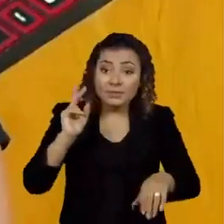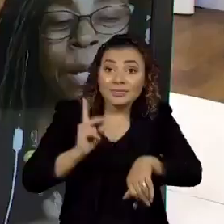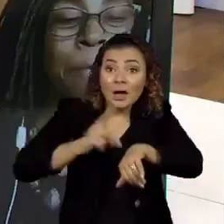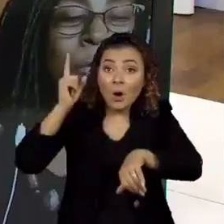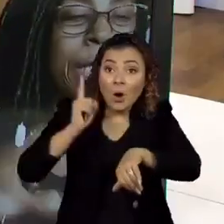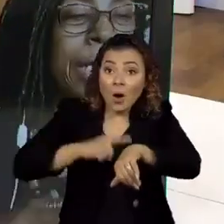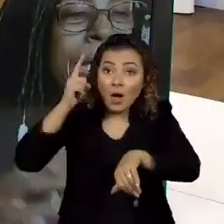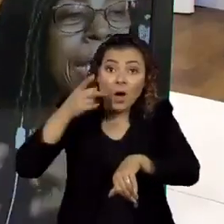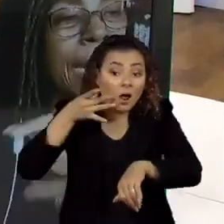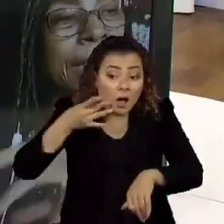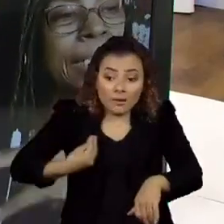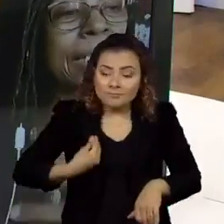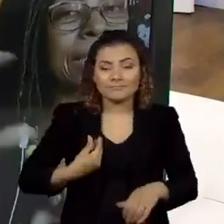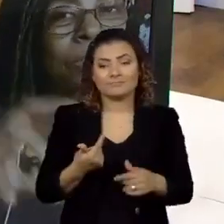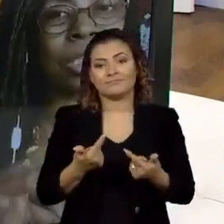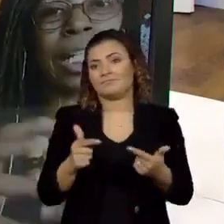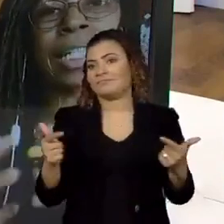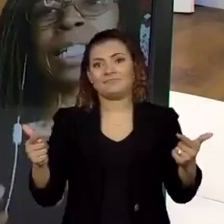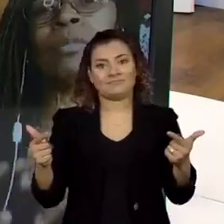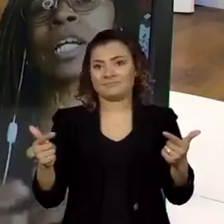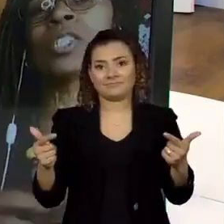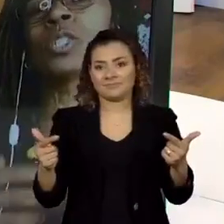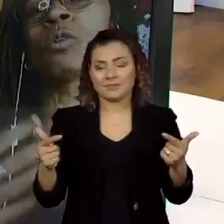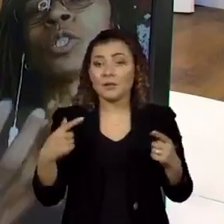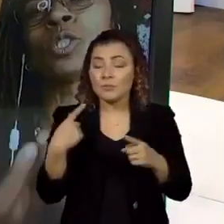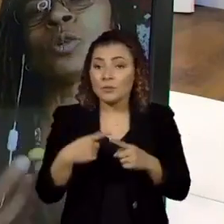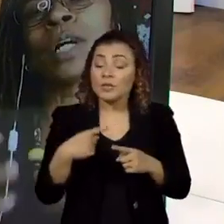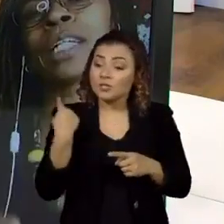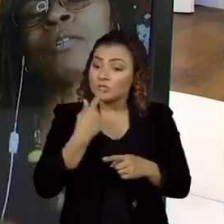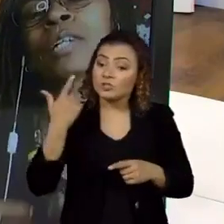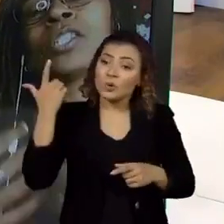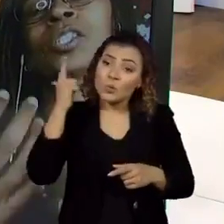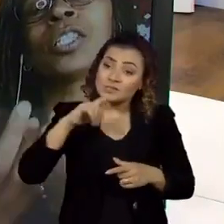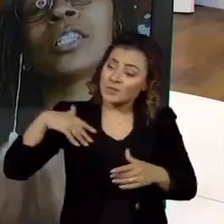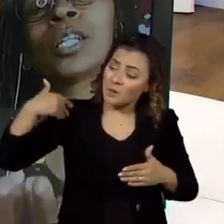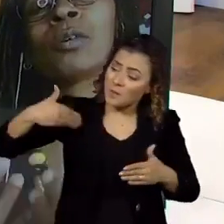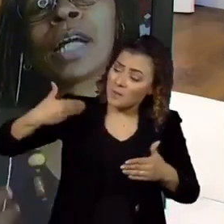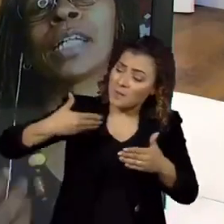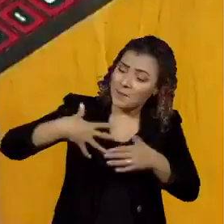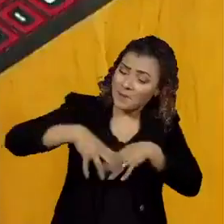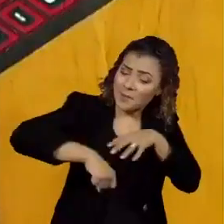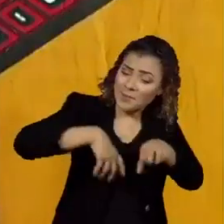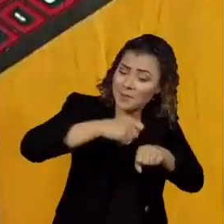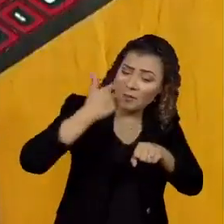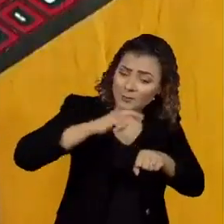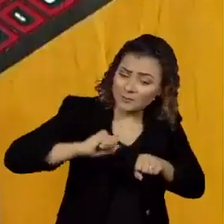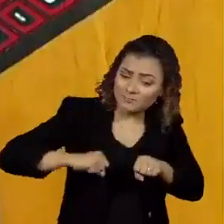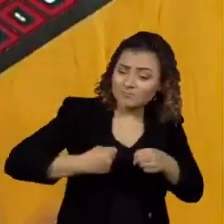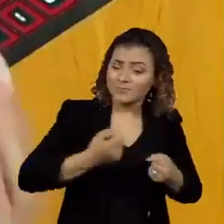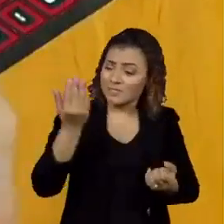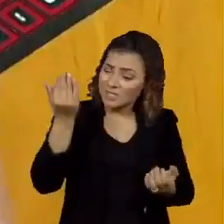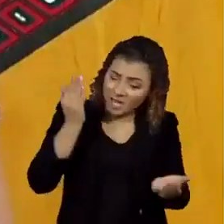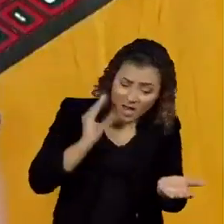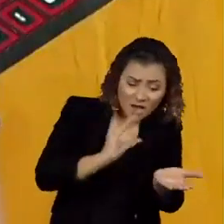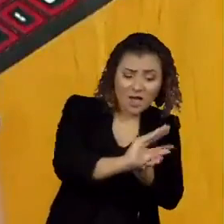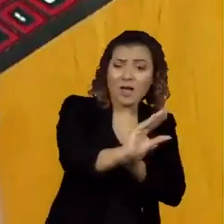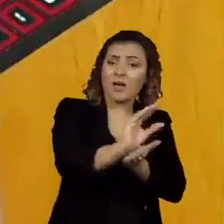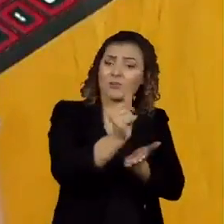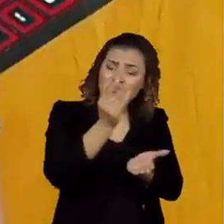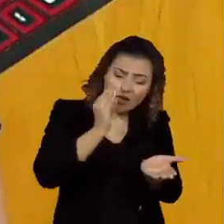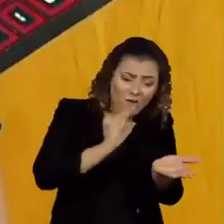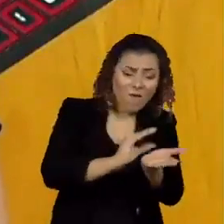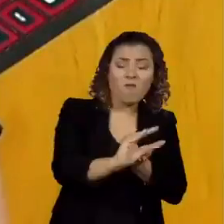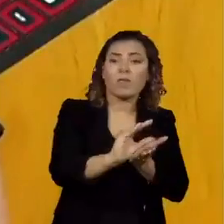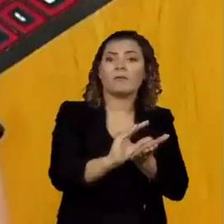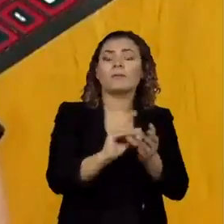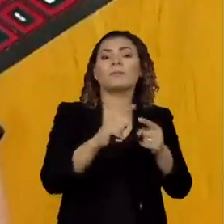enfrentamos. Porque ele tem, ou seja, aquilo que a gente conquistou, aquilo que a gente desenhou e aquilo que a gente investiu foi